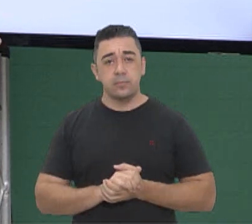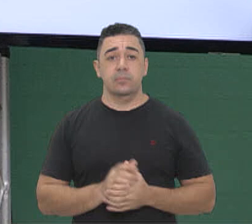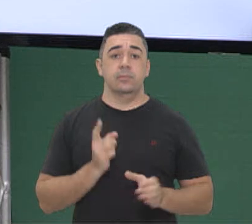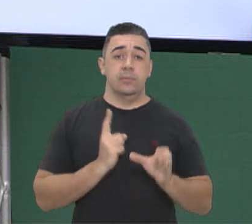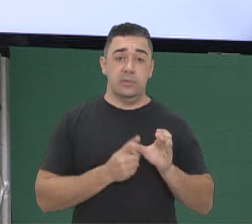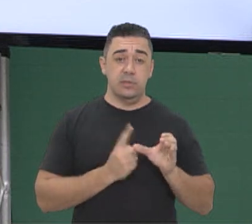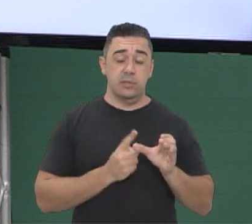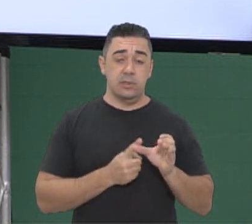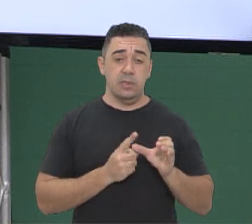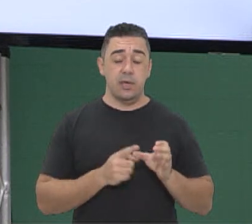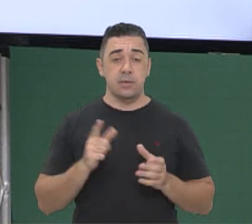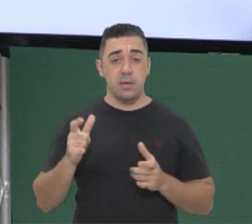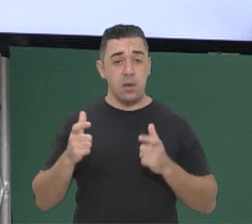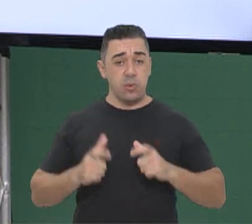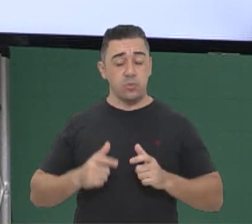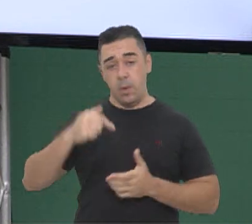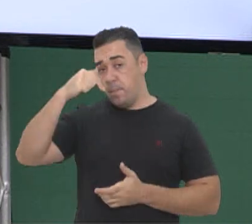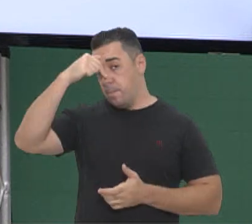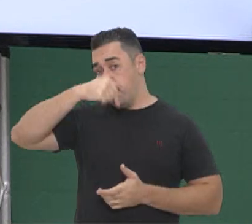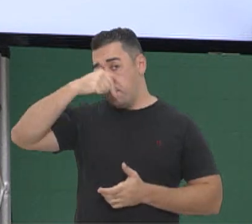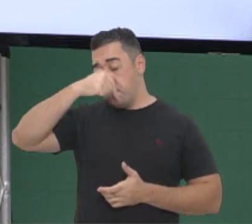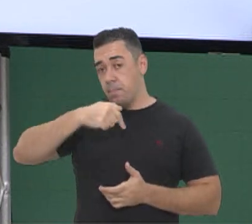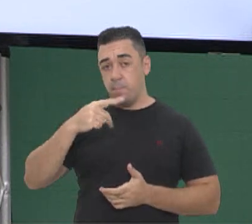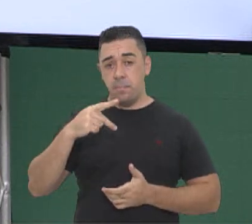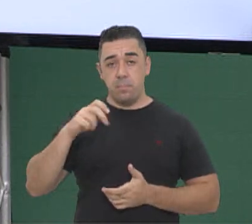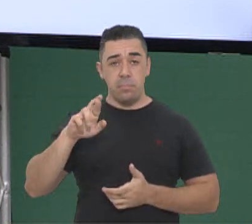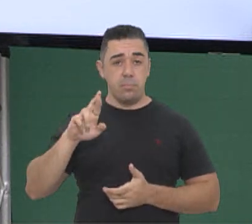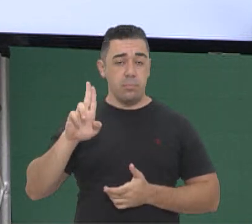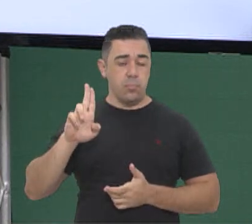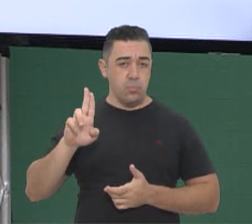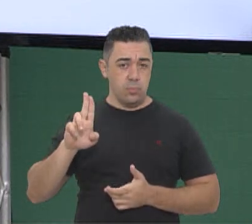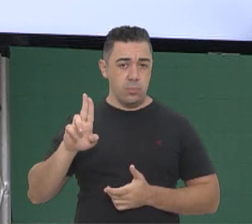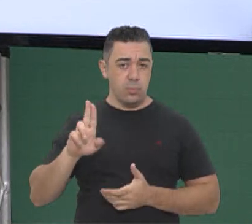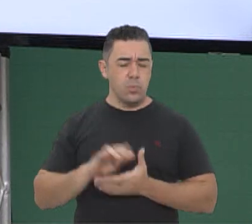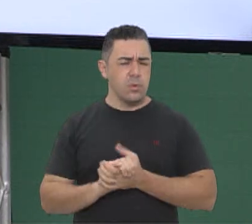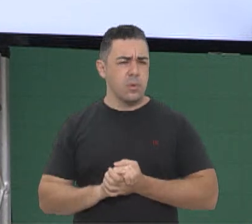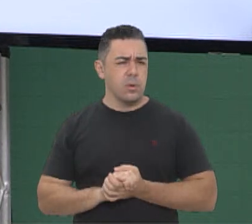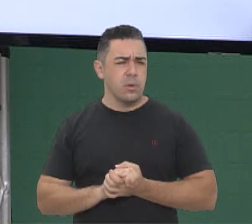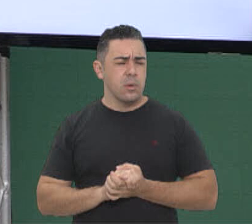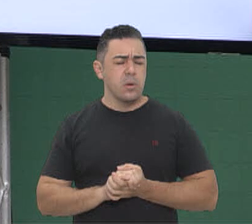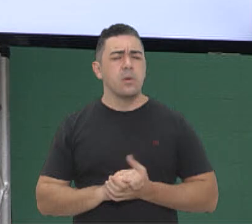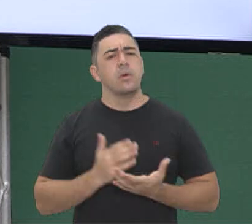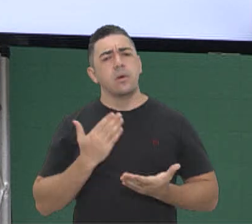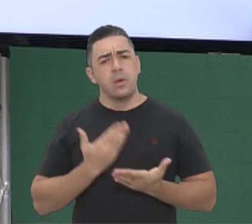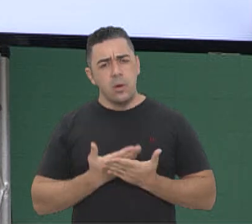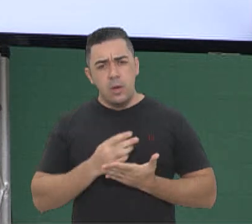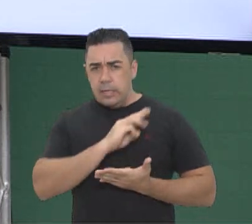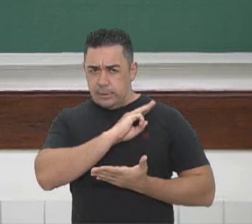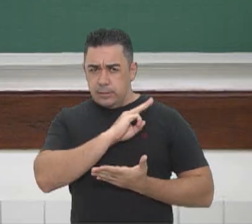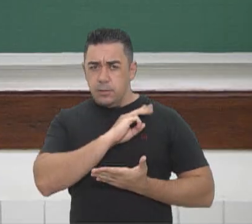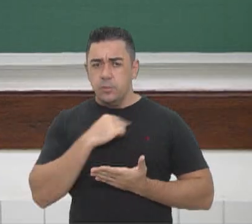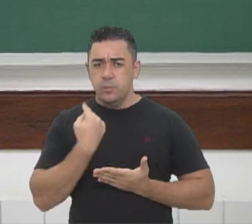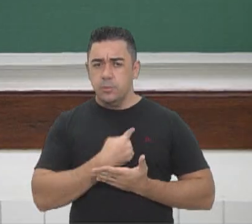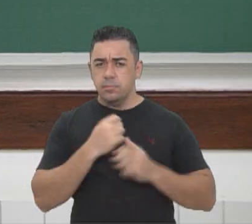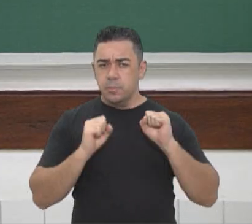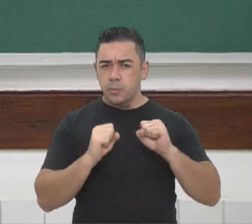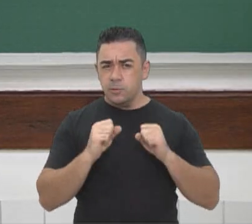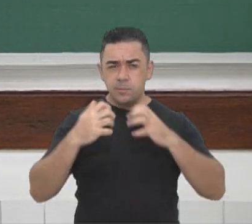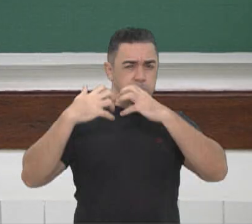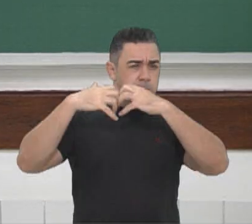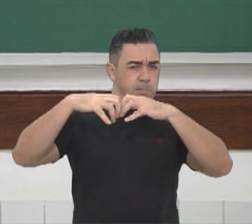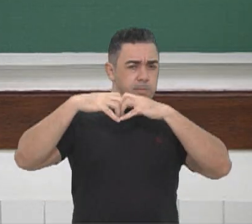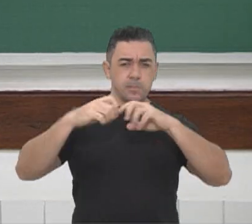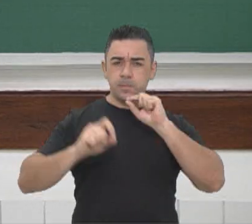Trujillo, no Peru. E lembrando para vocês, como é um terceiro ano, em algumas aulas nós vamos poder colocar algumas reflexões sobre